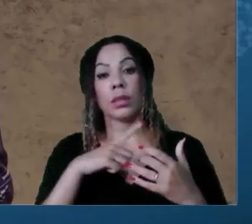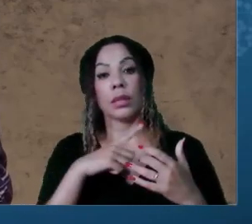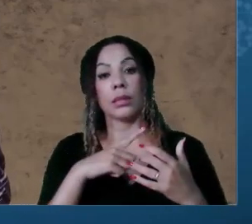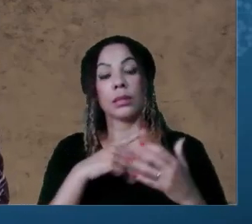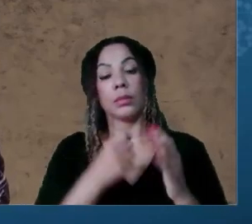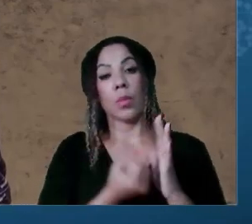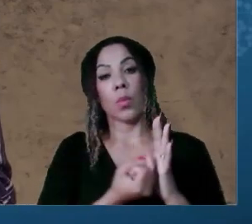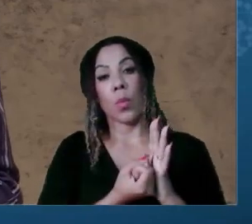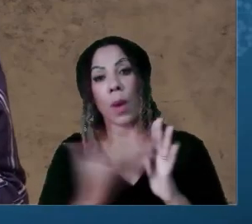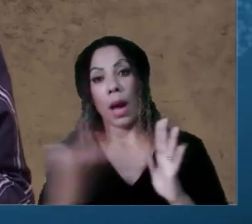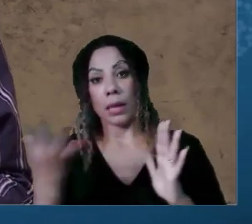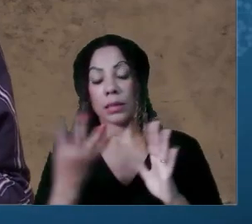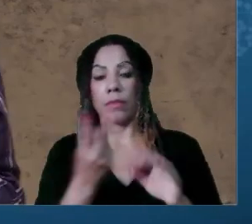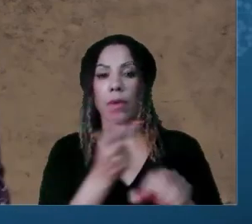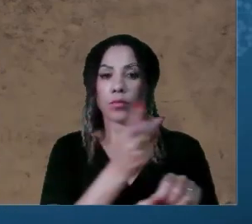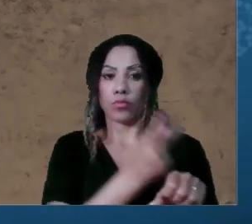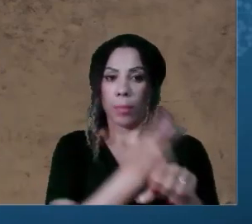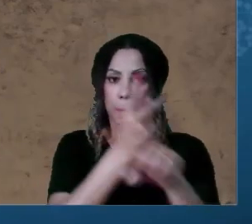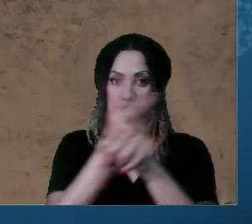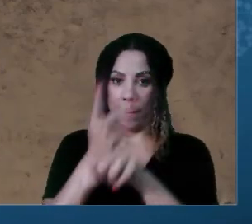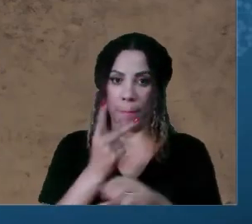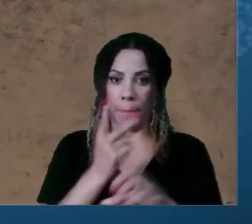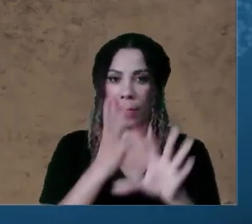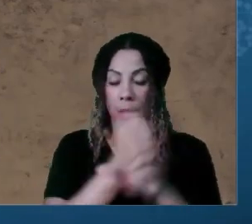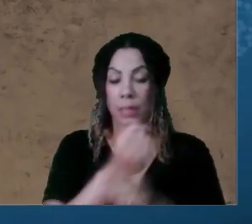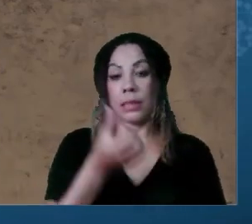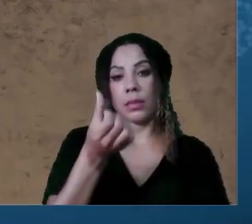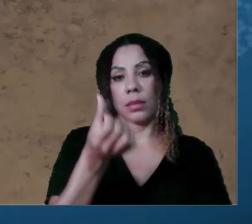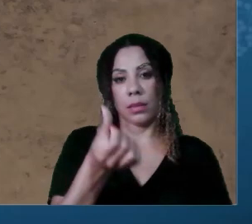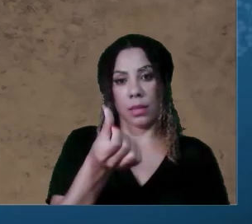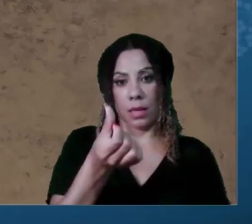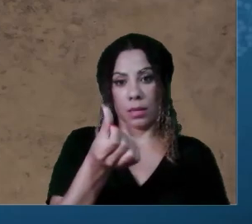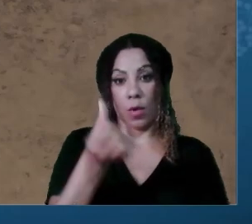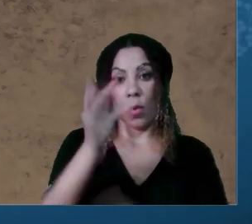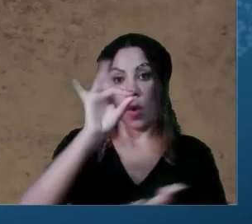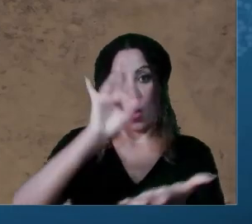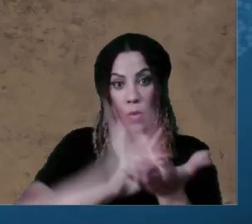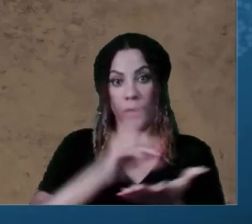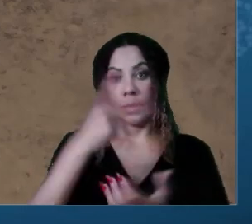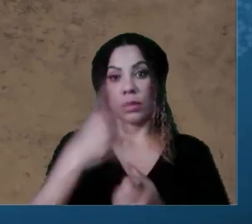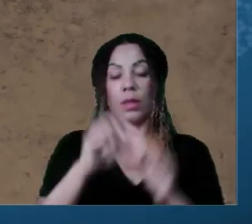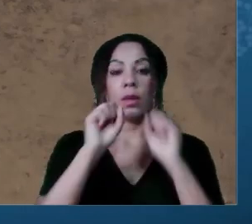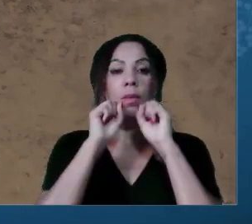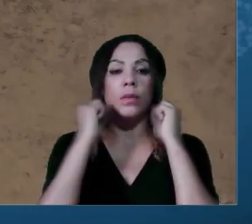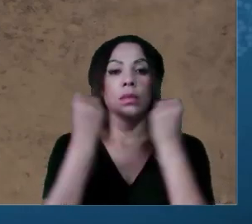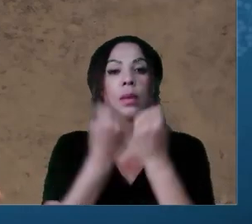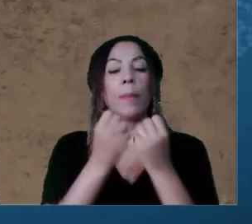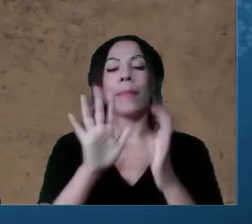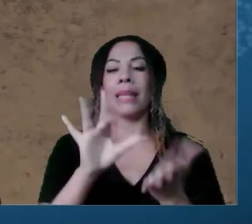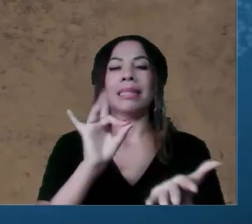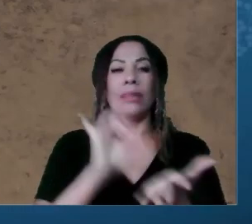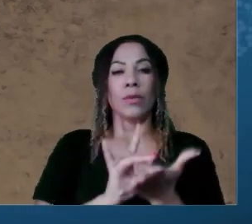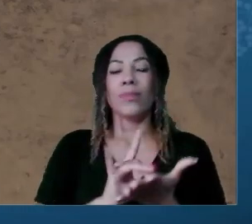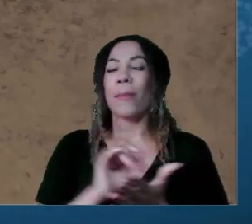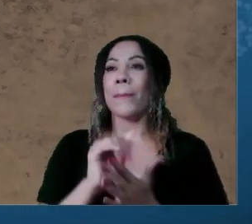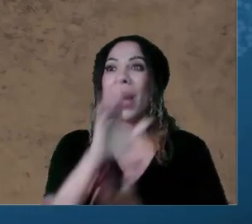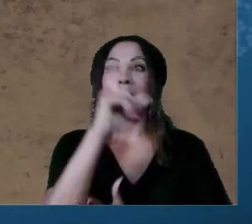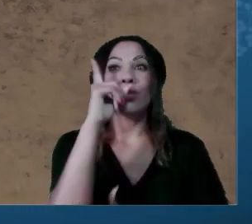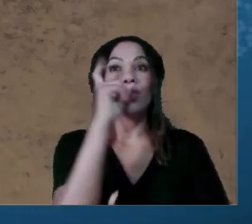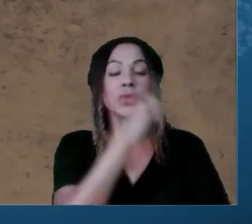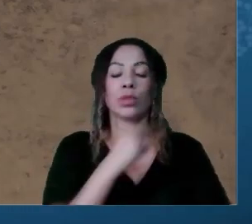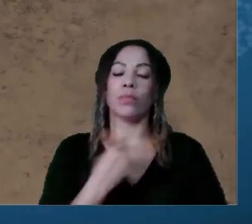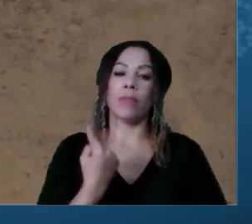de premiações, são 6 premiações oficiais do simpósio, mas foi tão difícil para a comissão que a